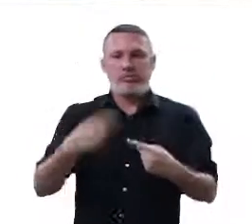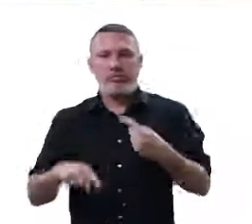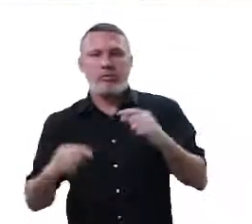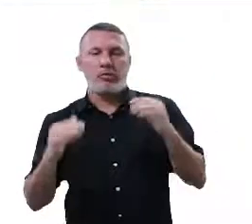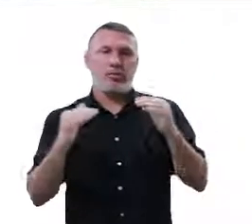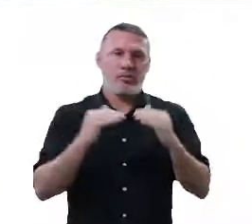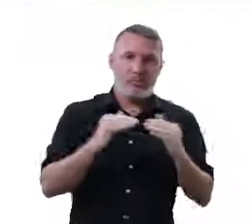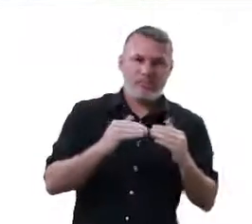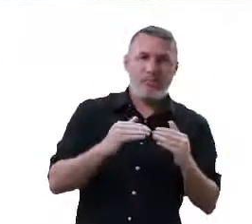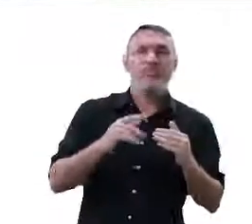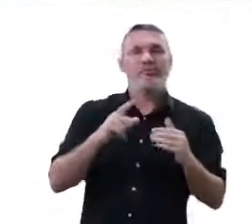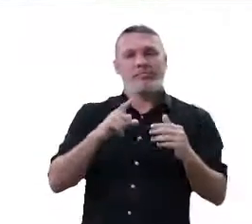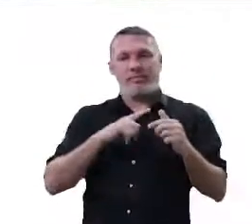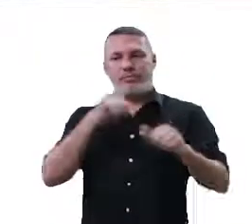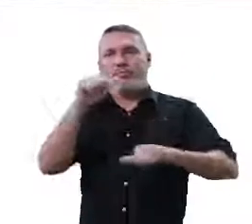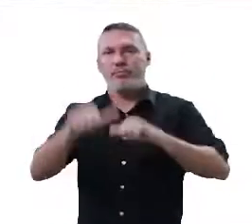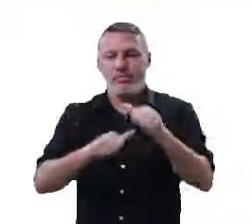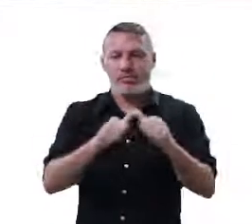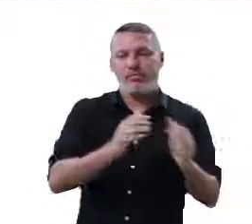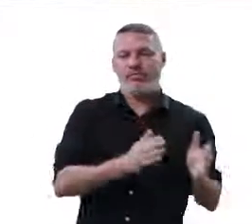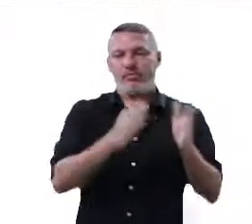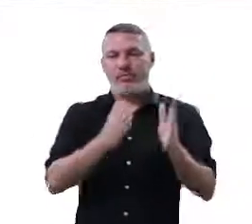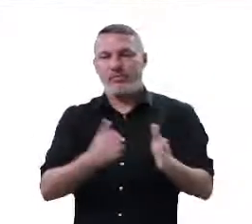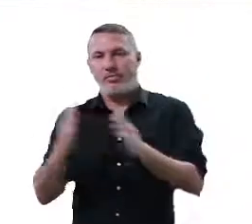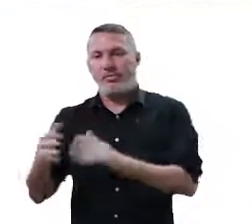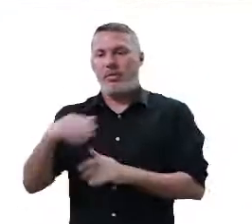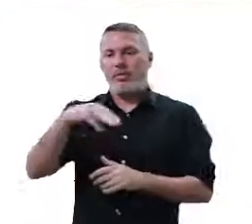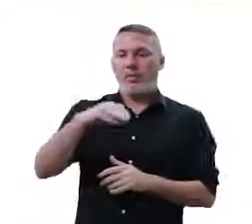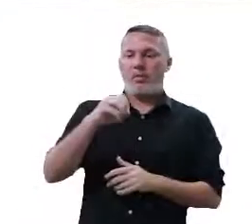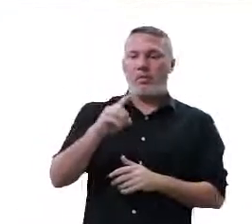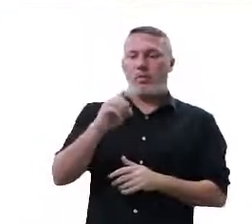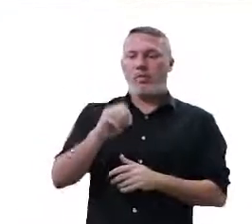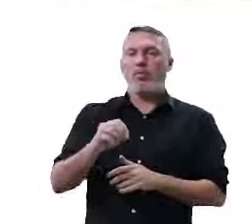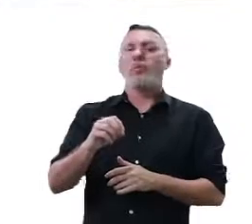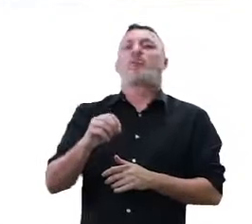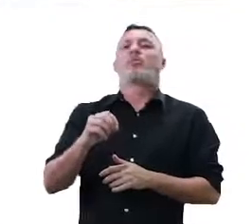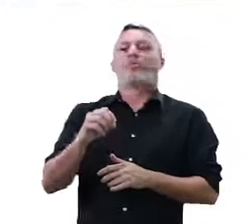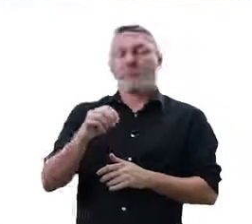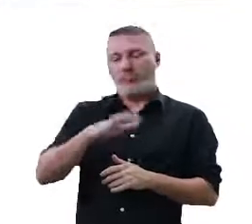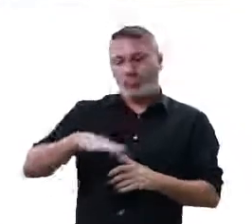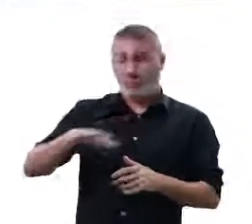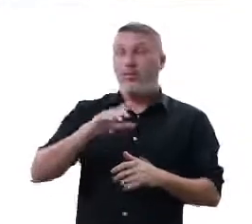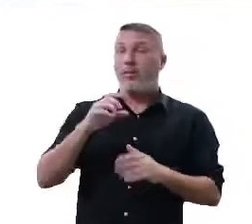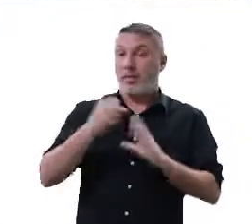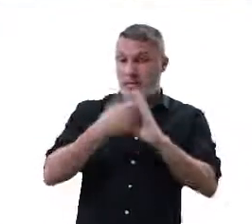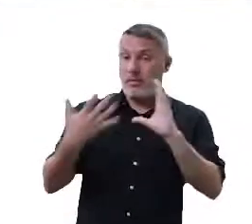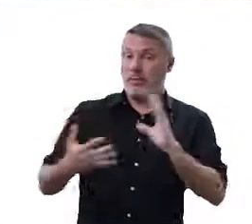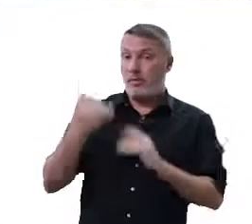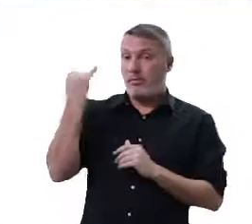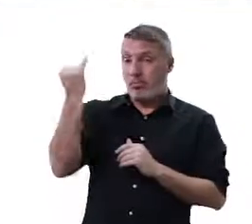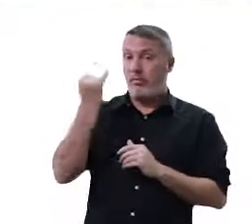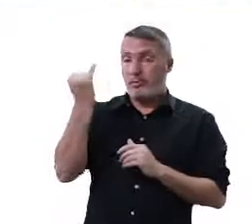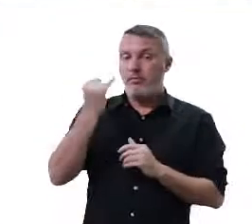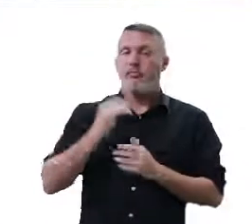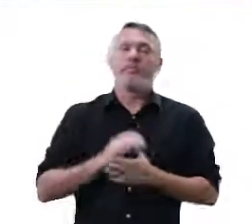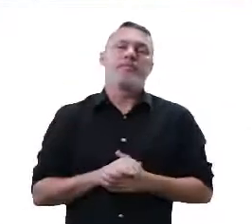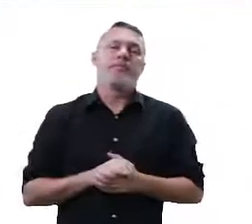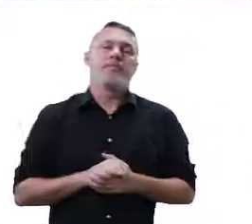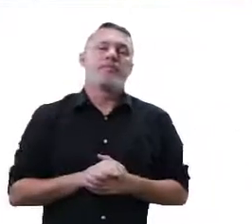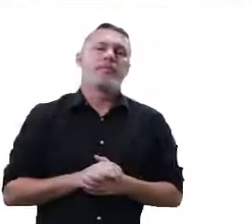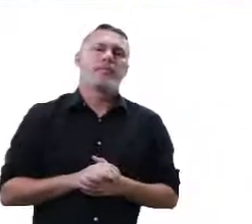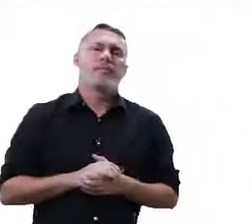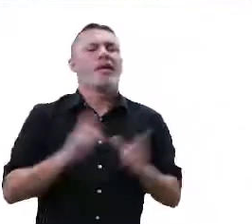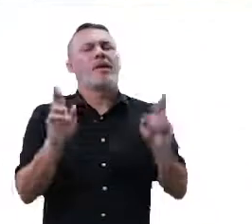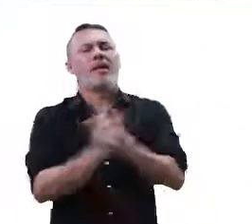à transformação do modo de produção e à passagem de um modo de produção para outro, né? Então, essa é uma característica importante.